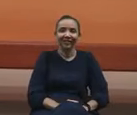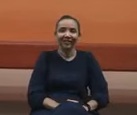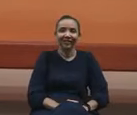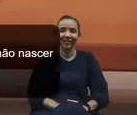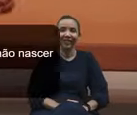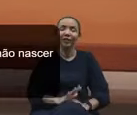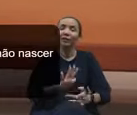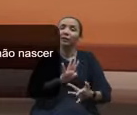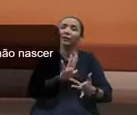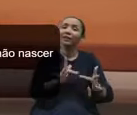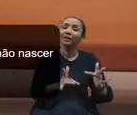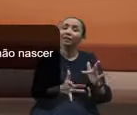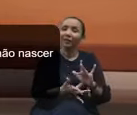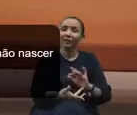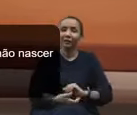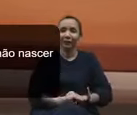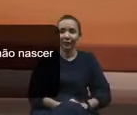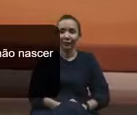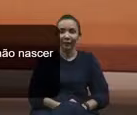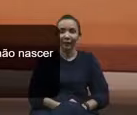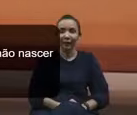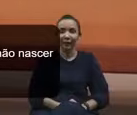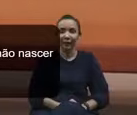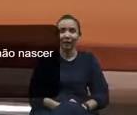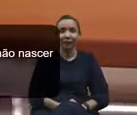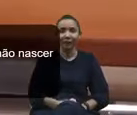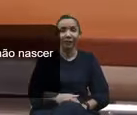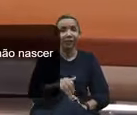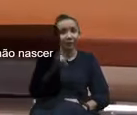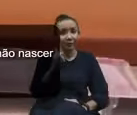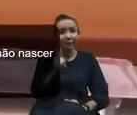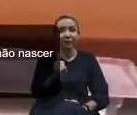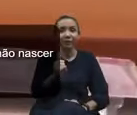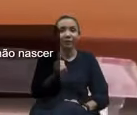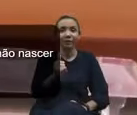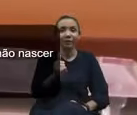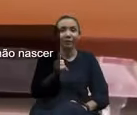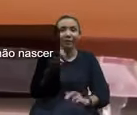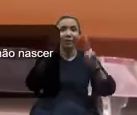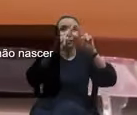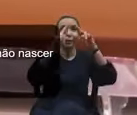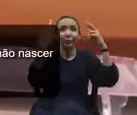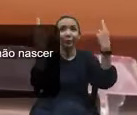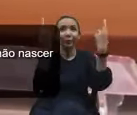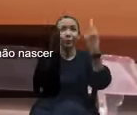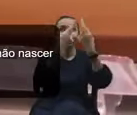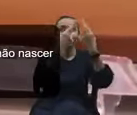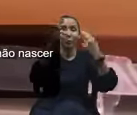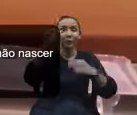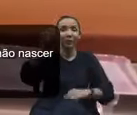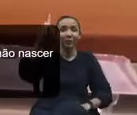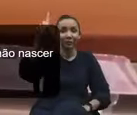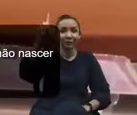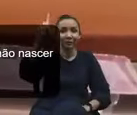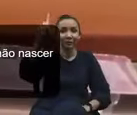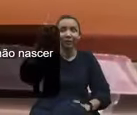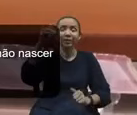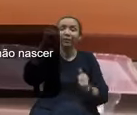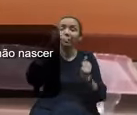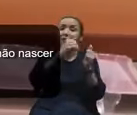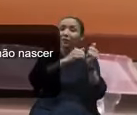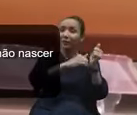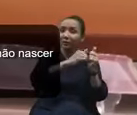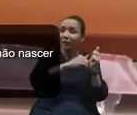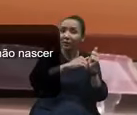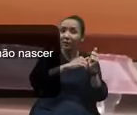novo não pode ver o quê e o reino de Deus é mistério eu só posso ver o céu aberto eu só posso ver